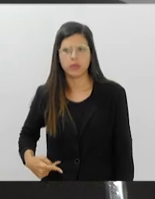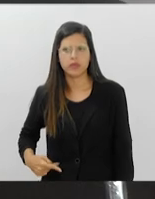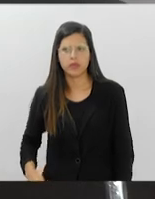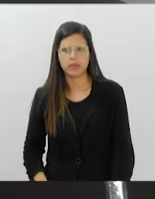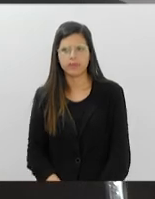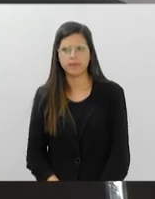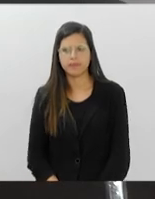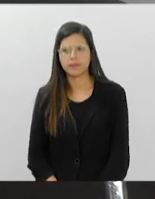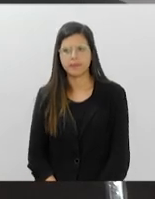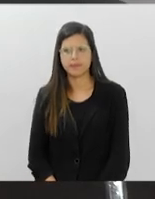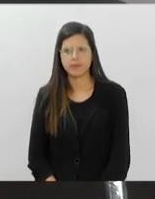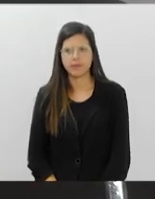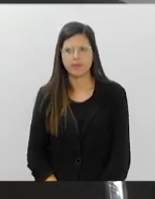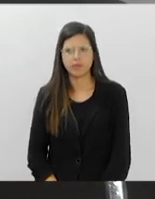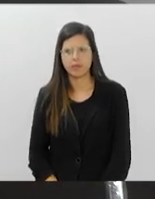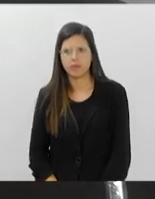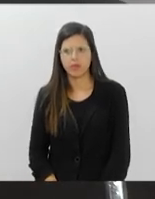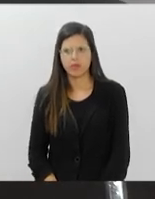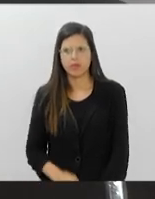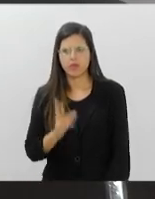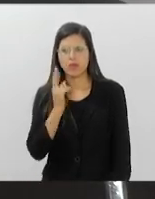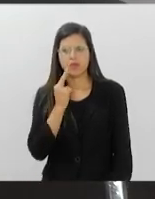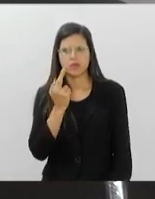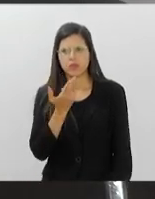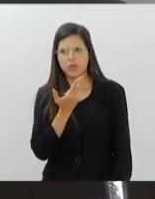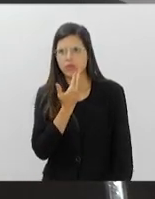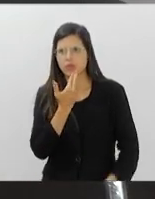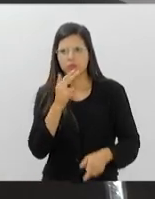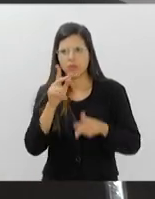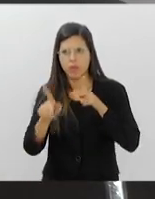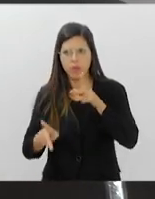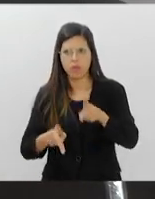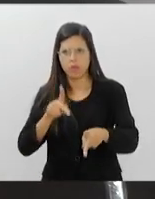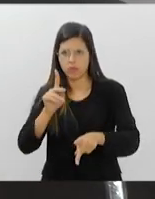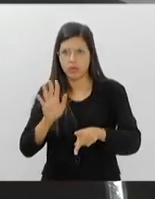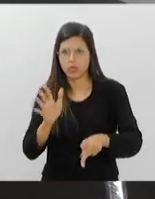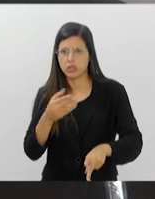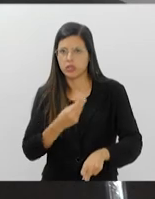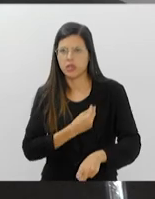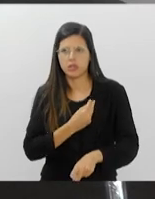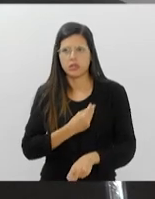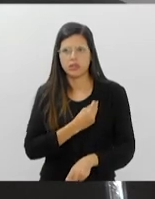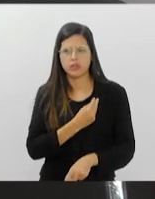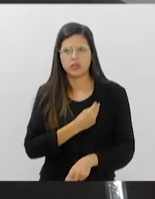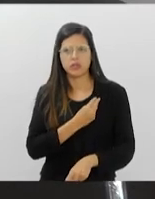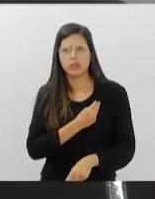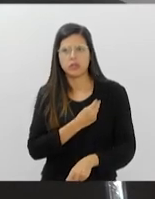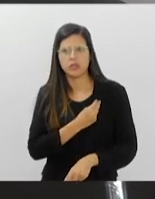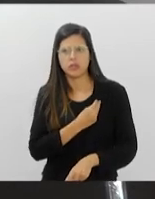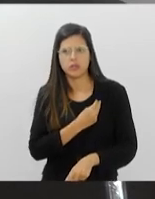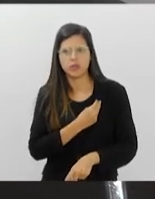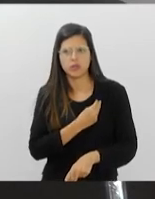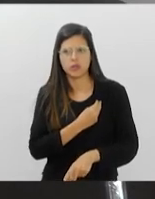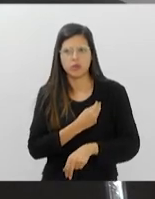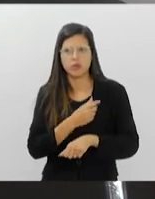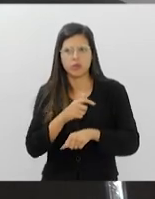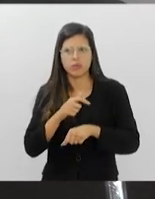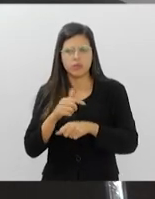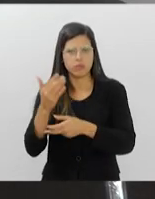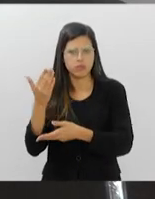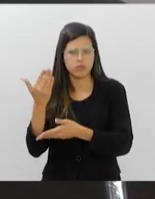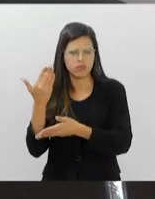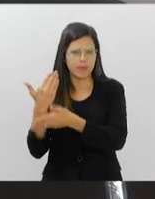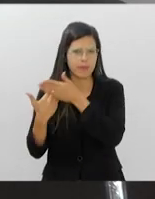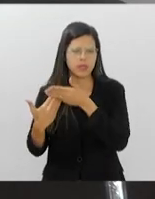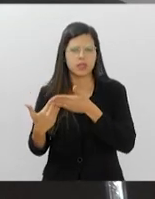apesar dos restaurantes populares já existirem, desde a época do governador